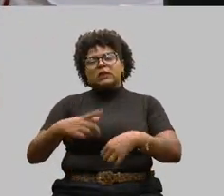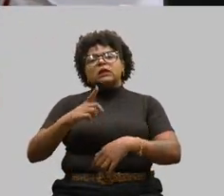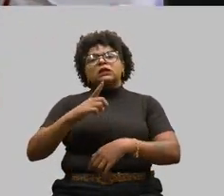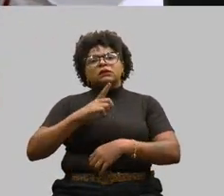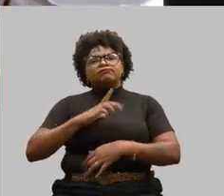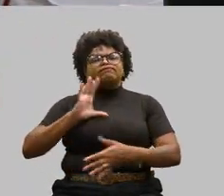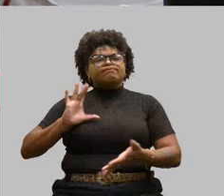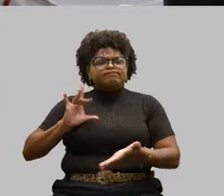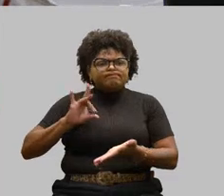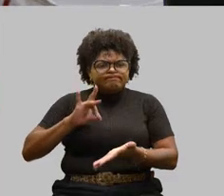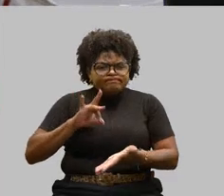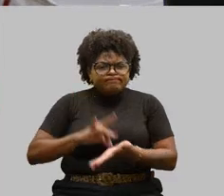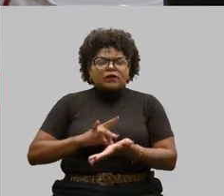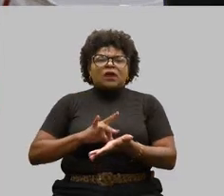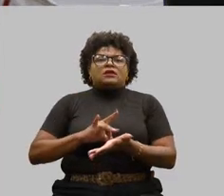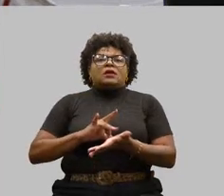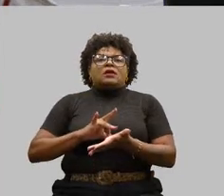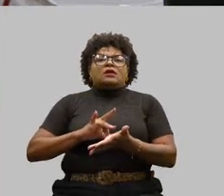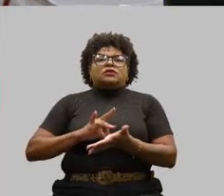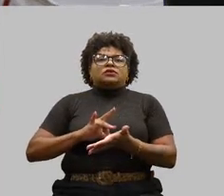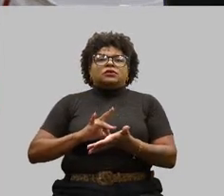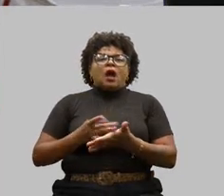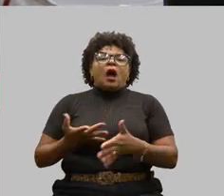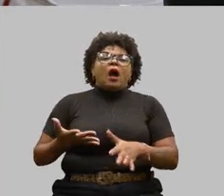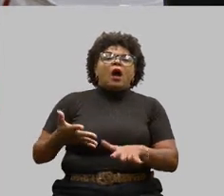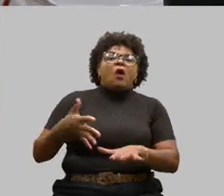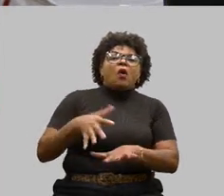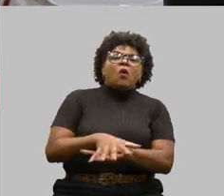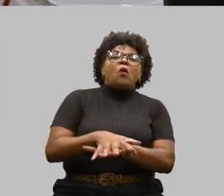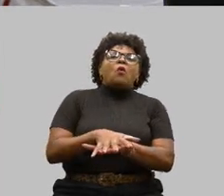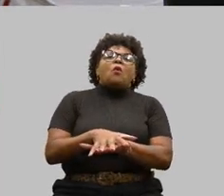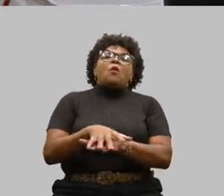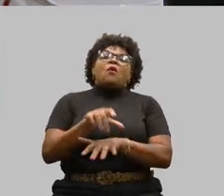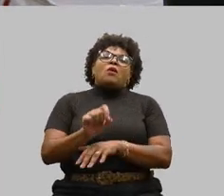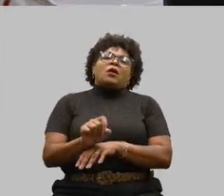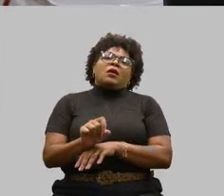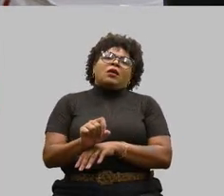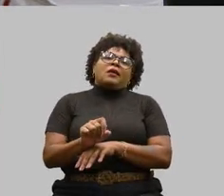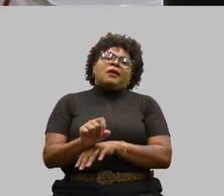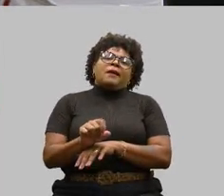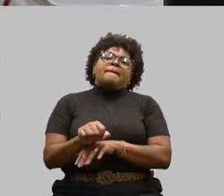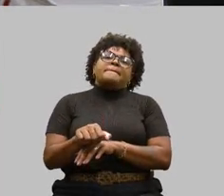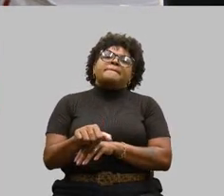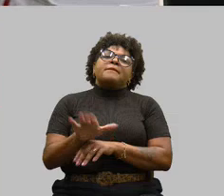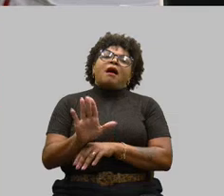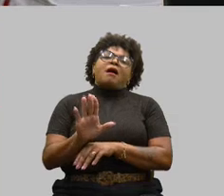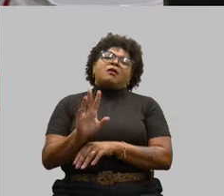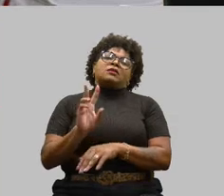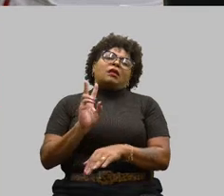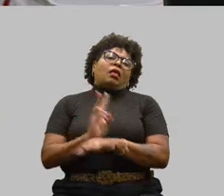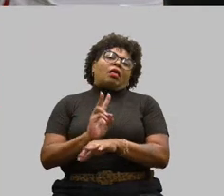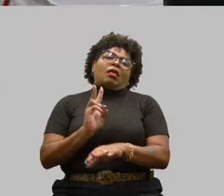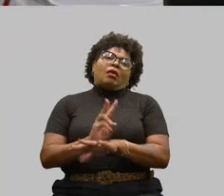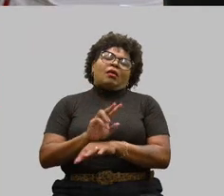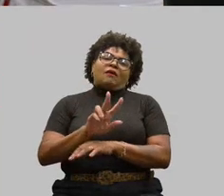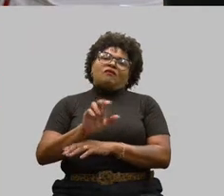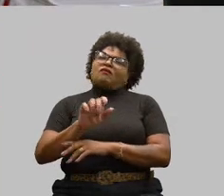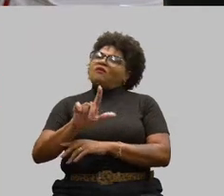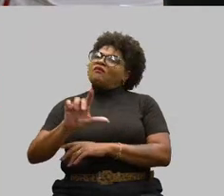de inclusão que vão além das vagas reservadas pela